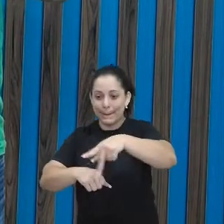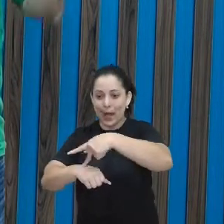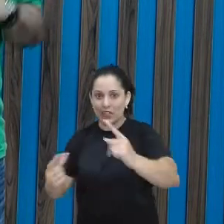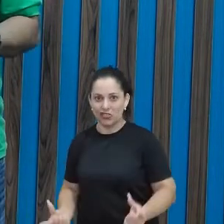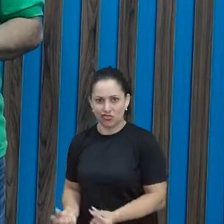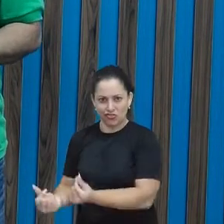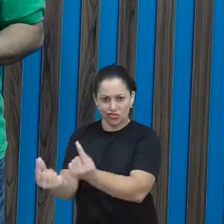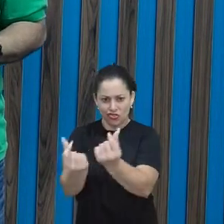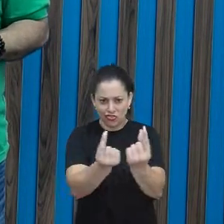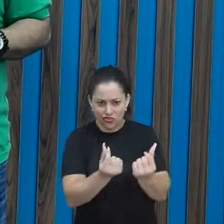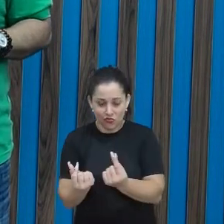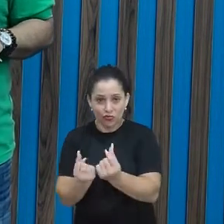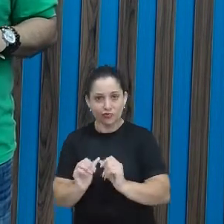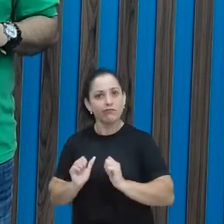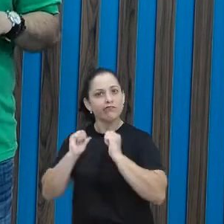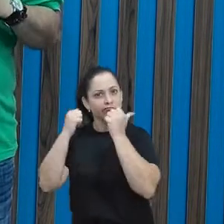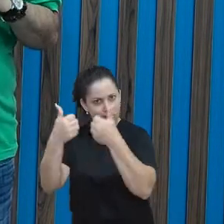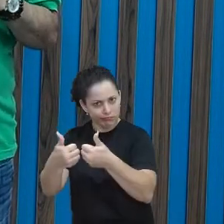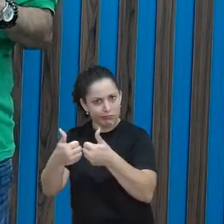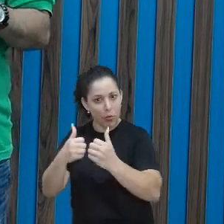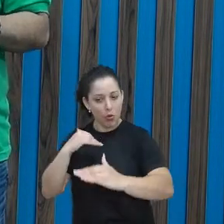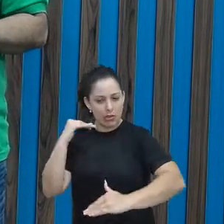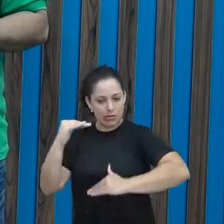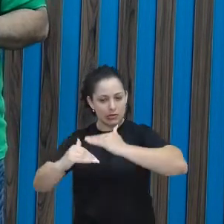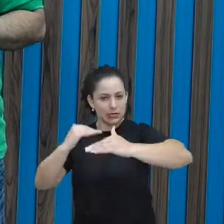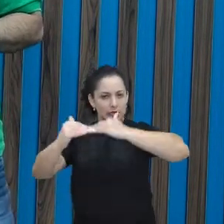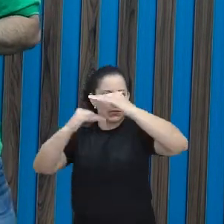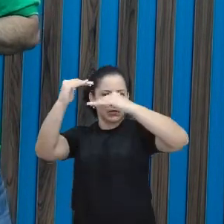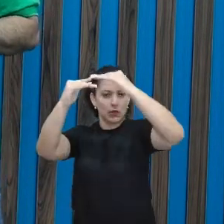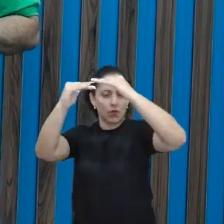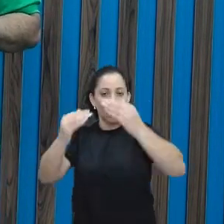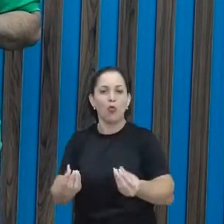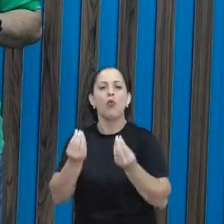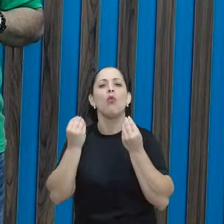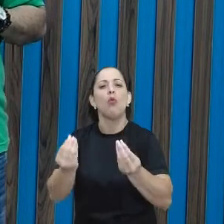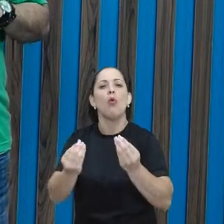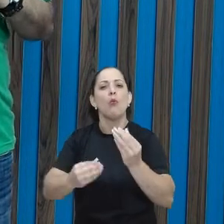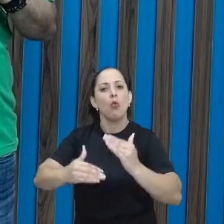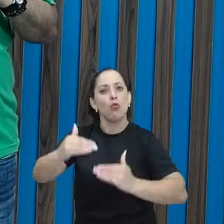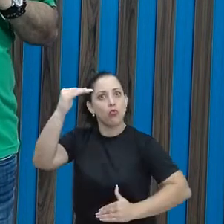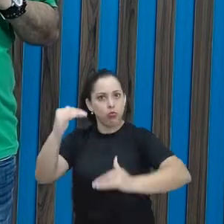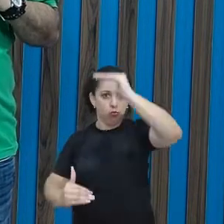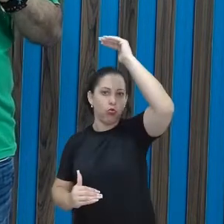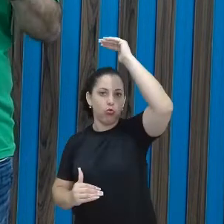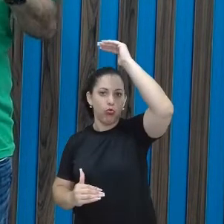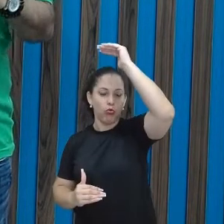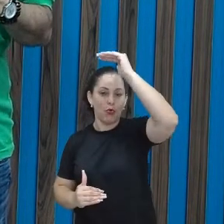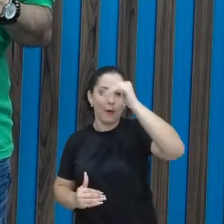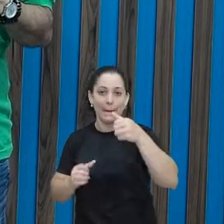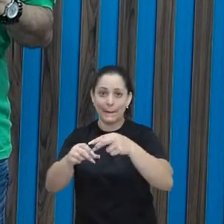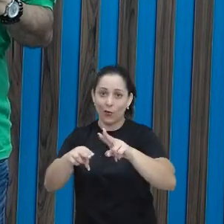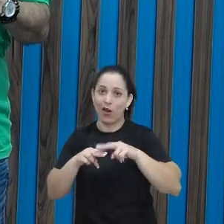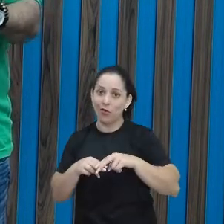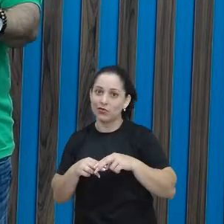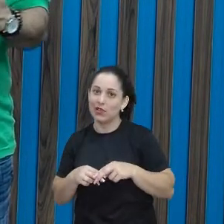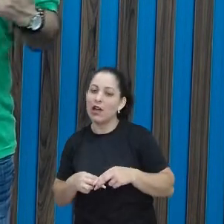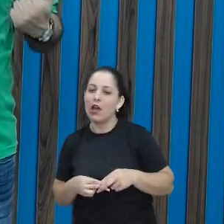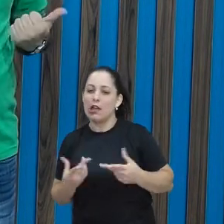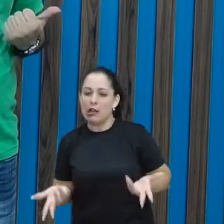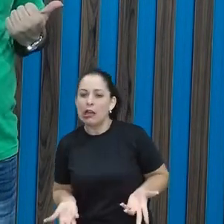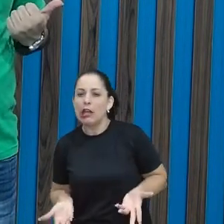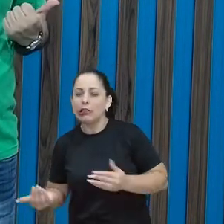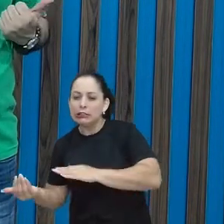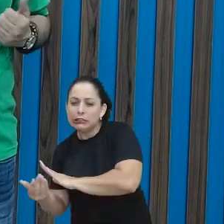entre aspas, né, deram certo. Mas como é que esses países deram certo? Deram certo à custa da exploração de